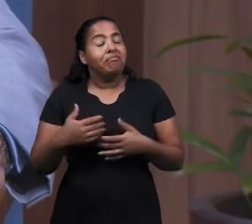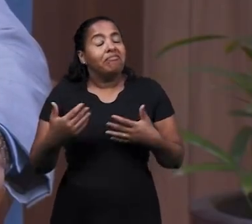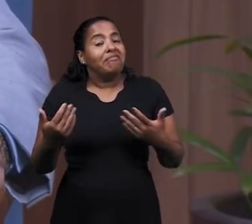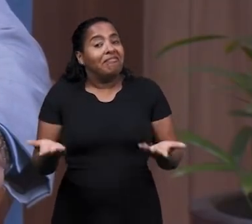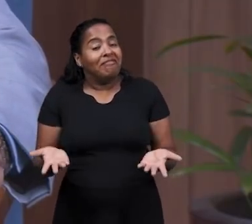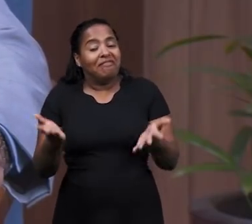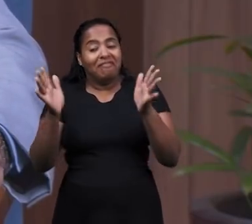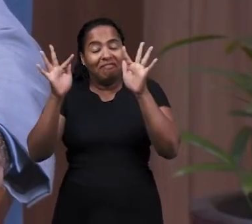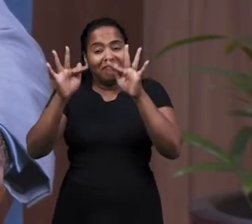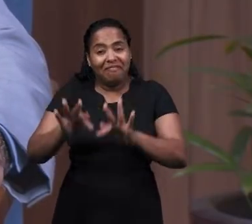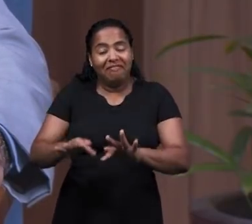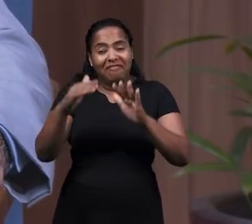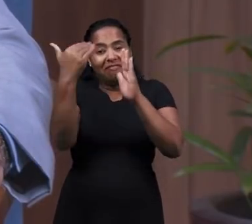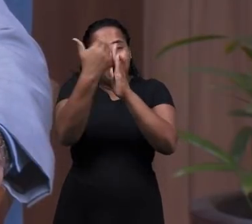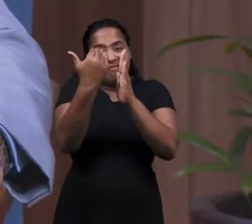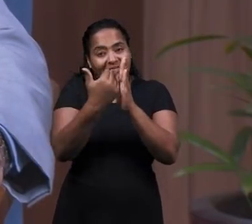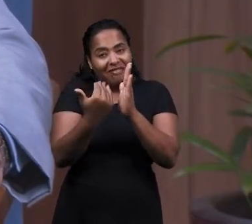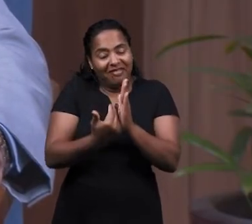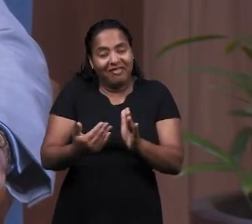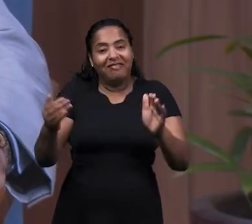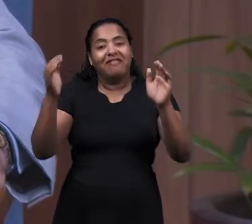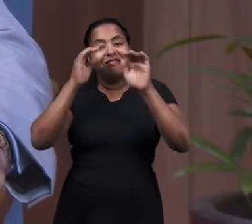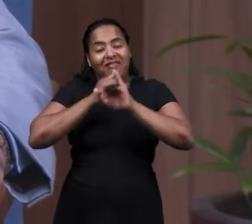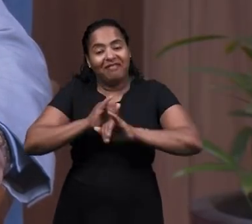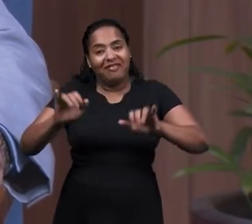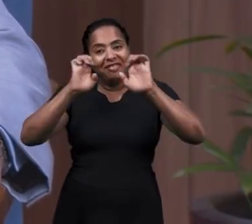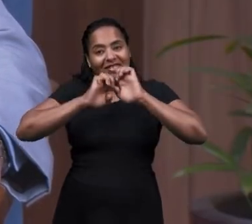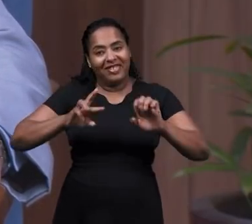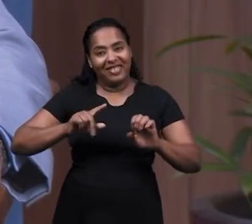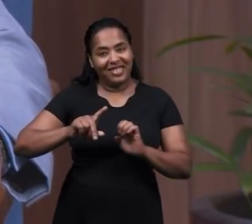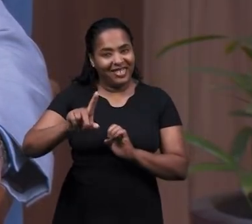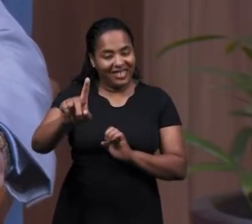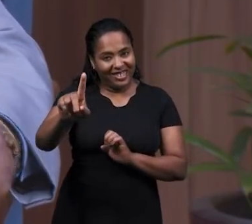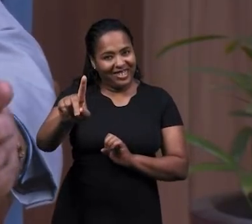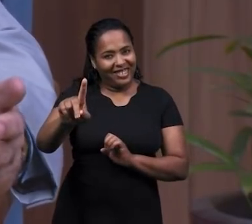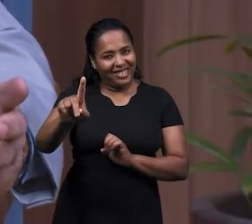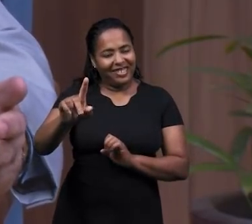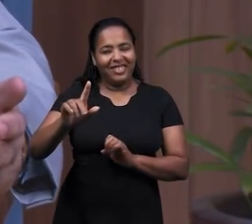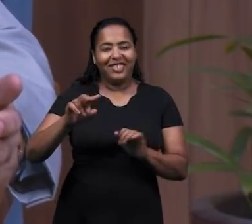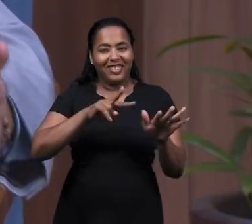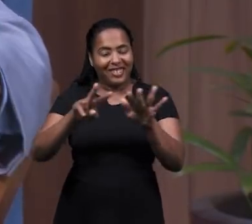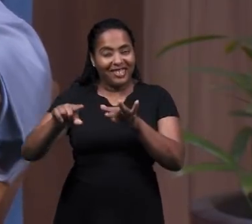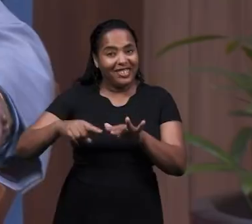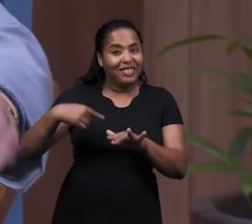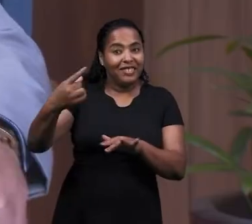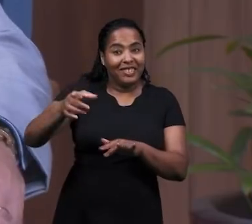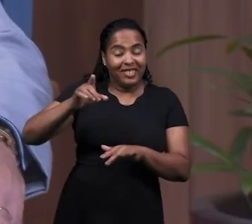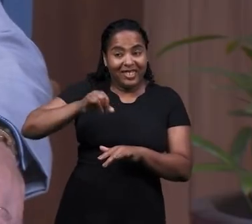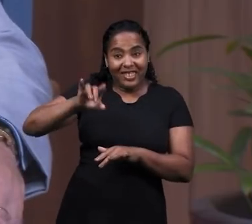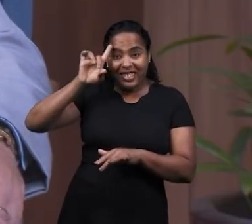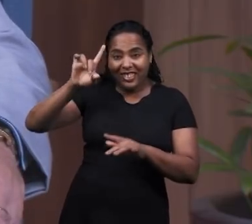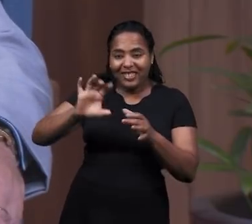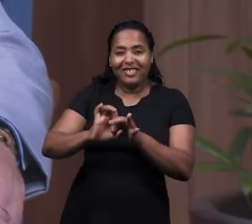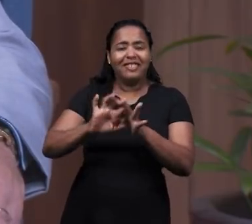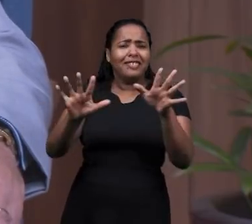ao final de mais uma edição do programa Anunciando o Evangelho Eterno. Na semana que vem, se Deus